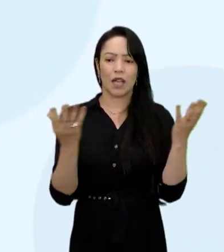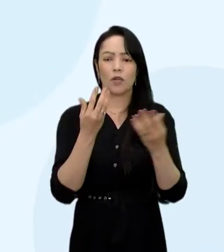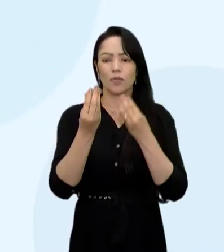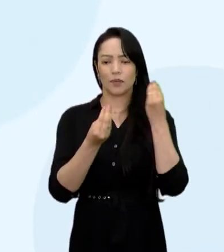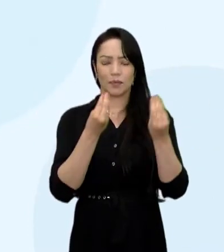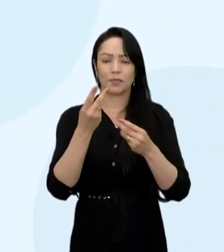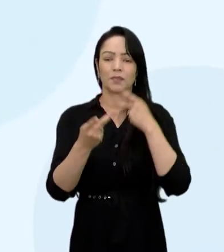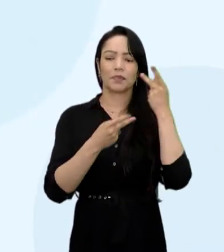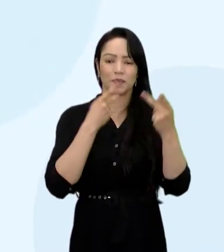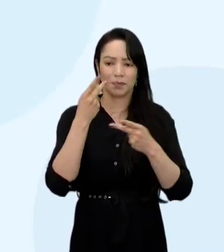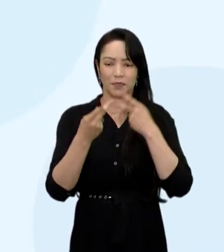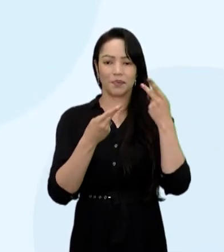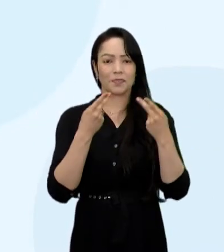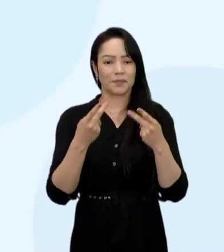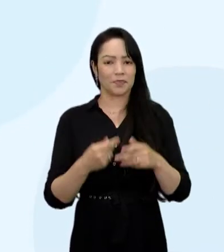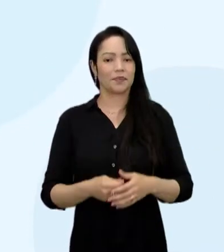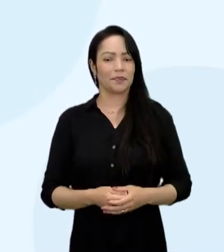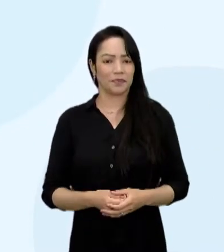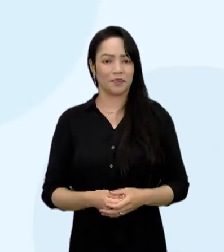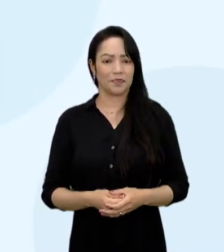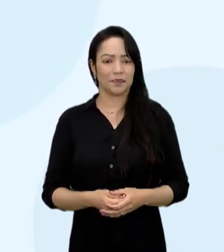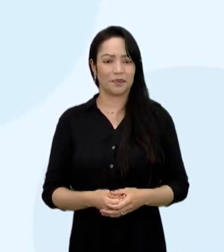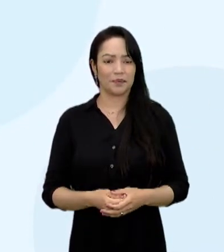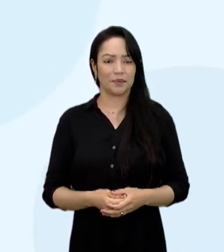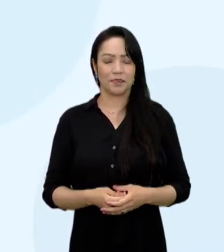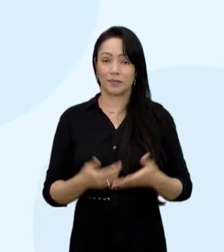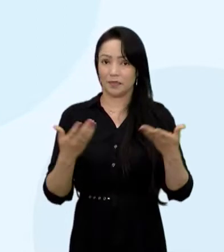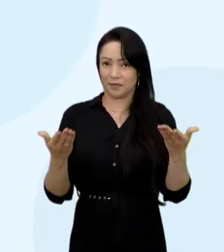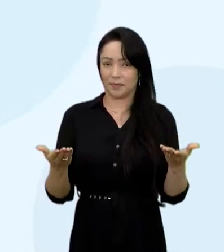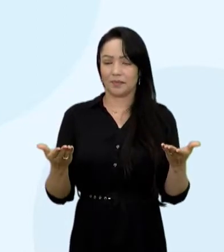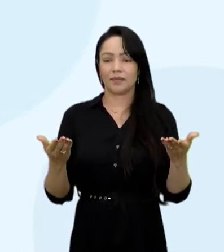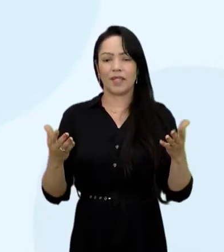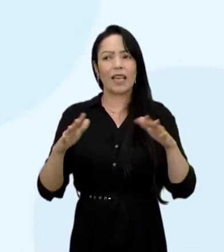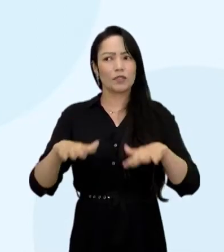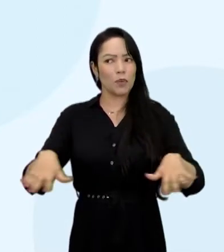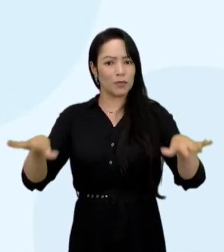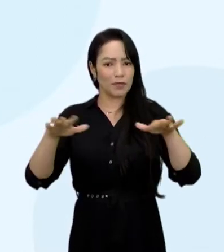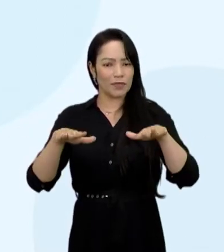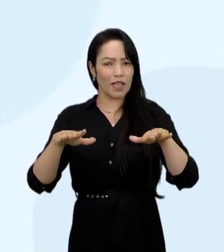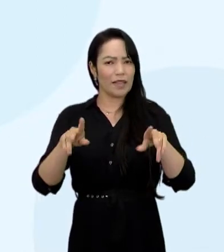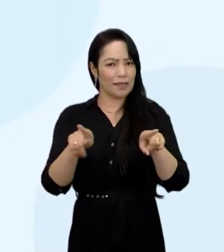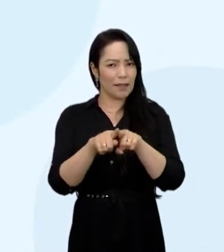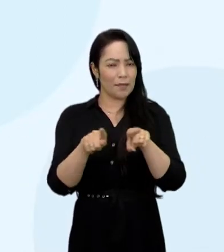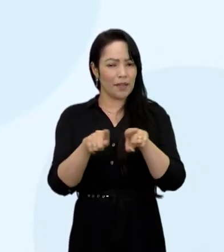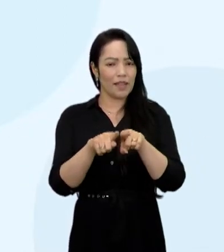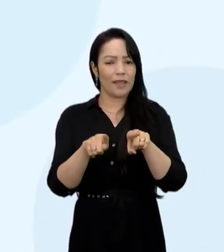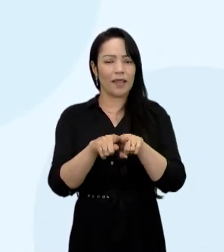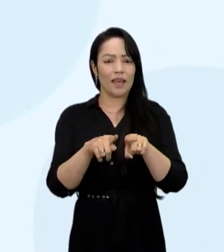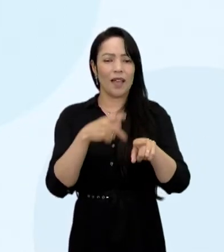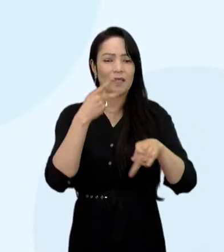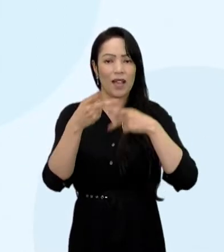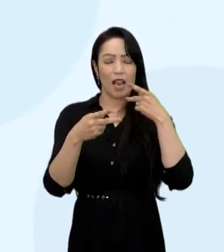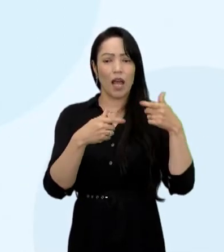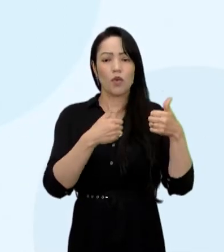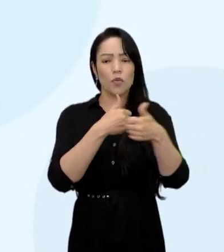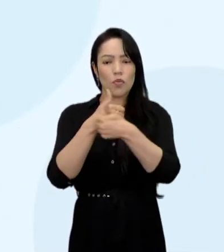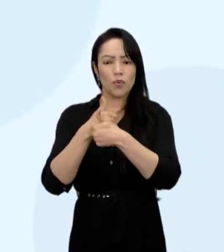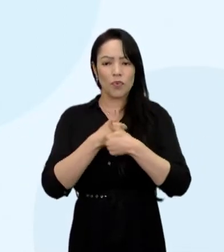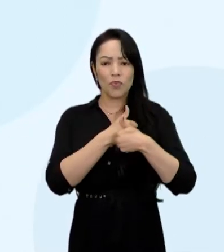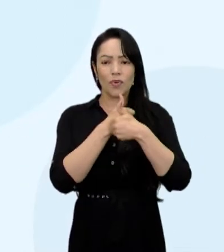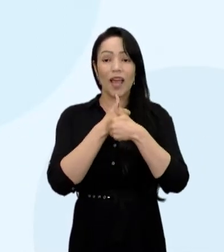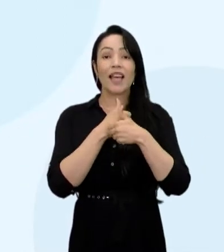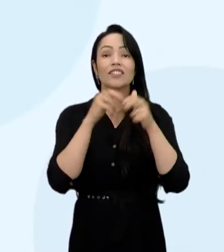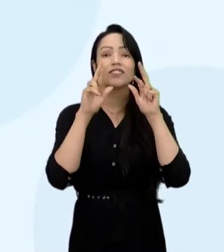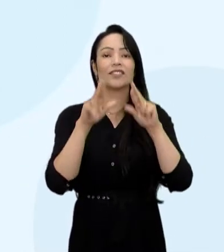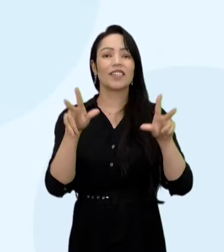de falar comum ali. Ao mesmo tempo, nosso falar regional nos